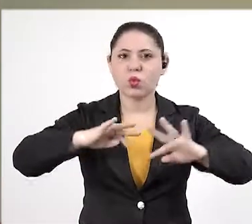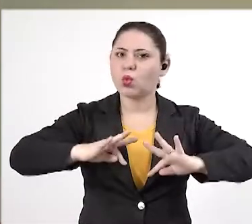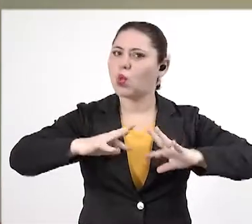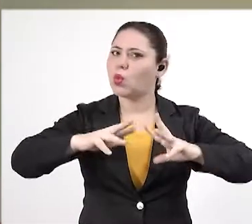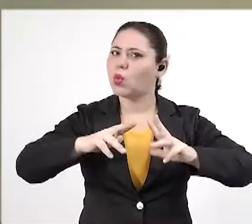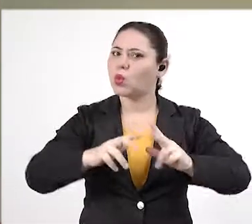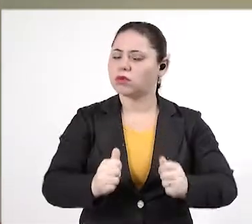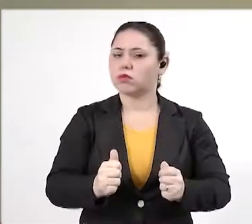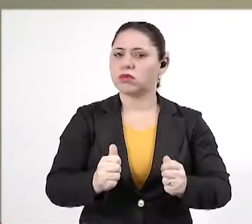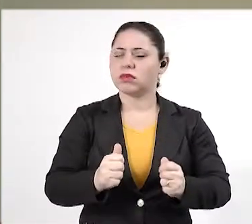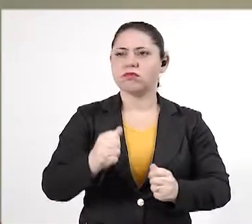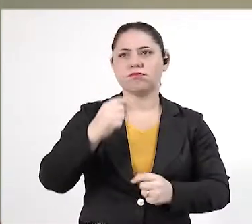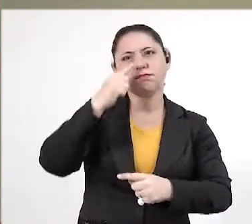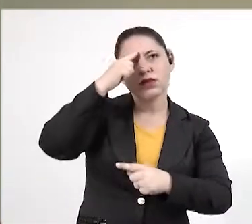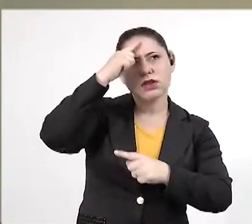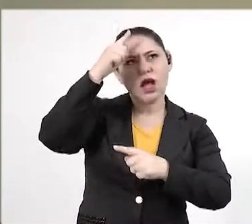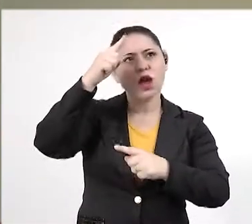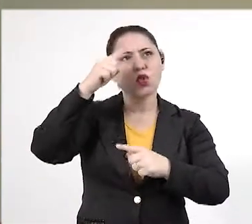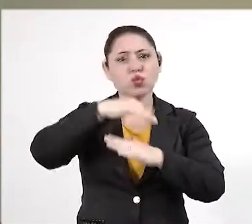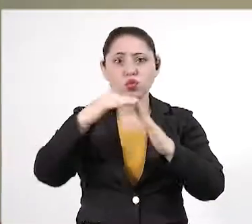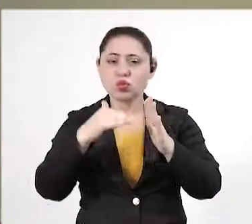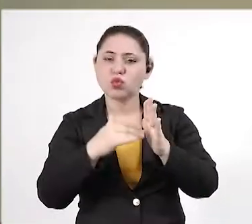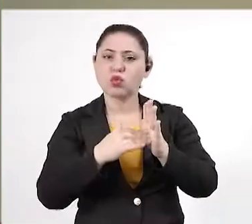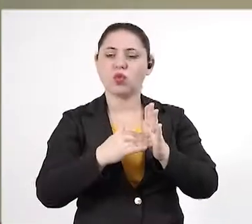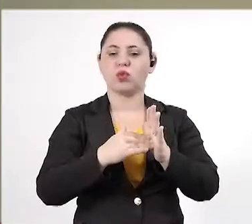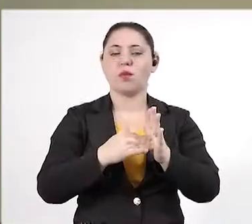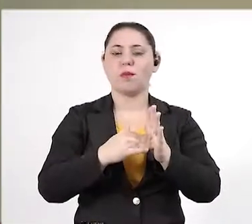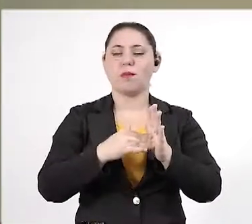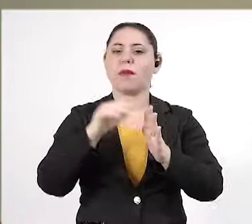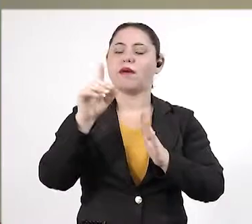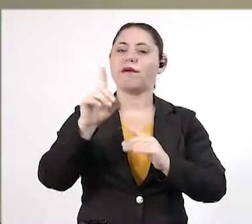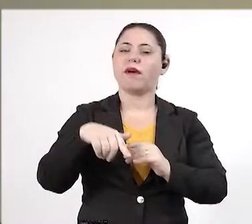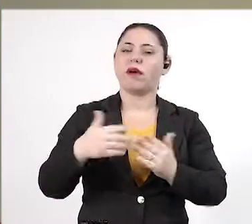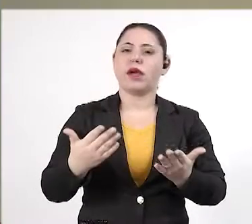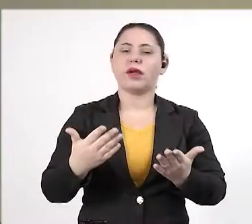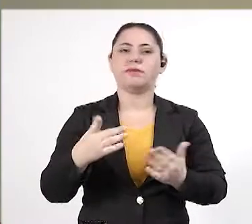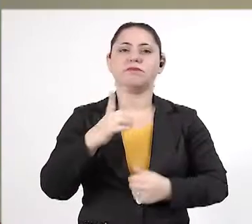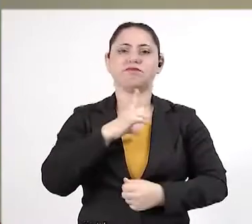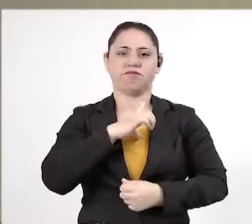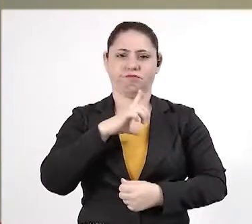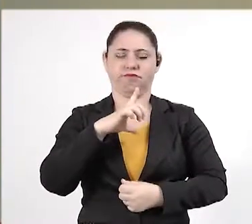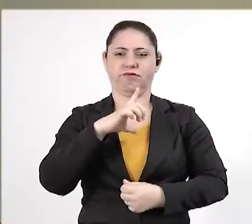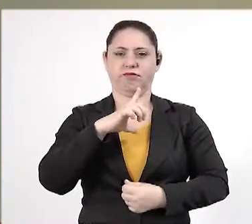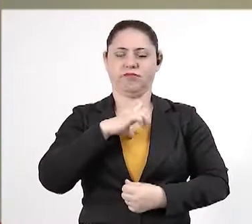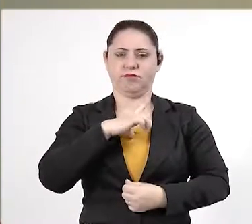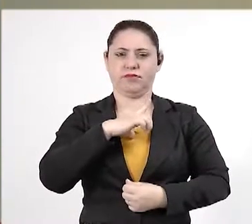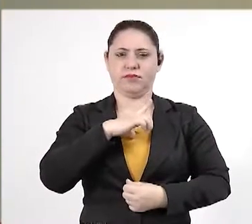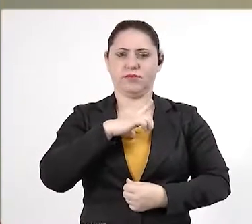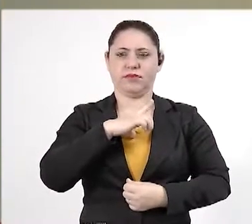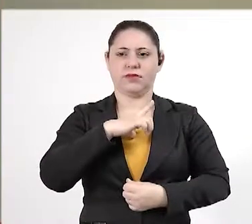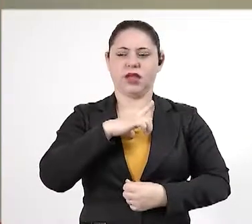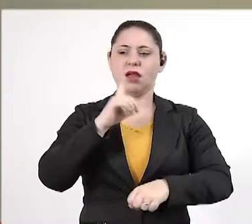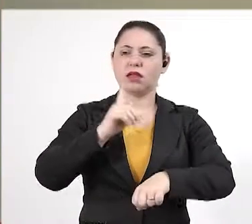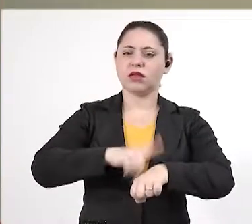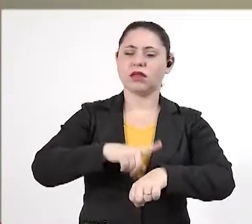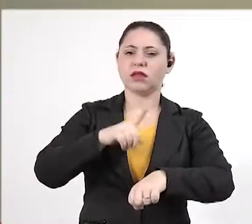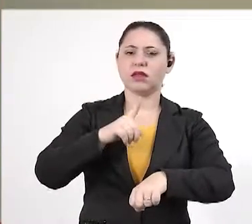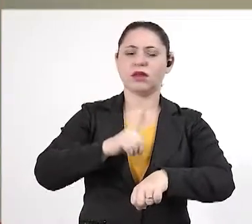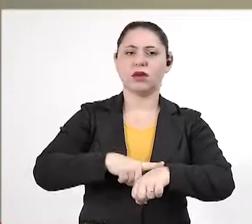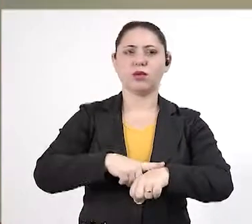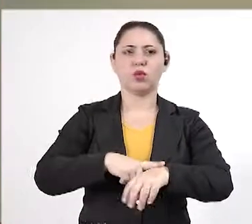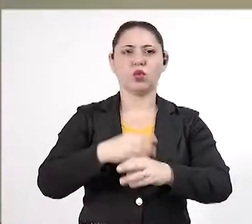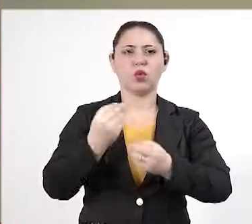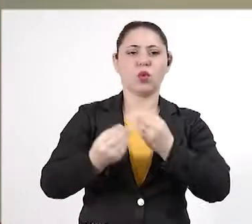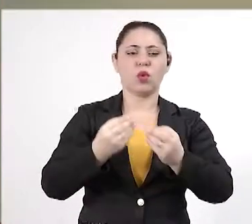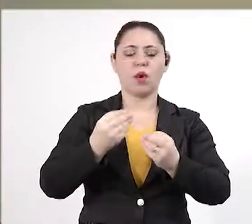gente vê a ideia como um todo, né? A gente tem a